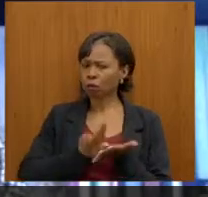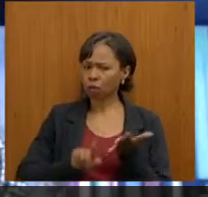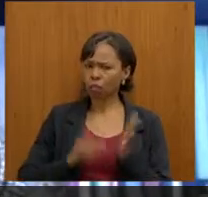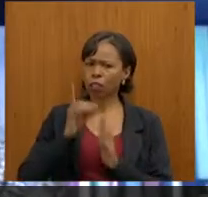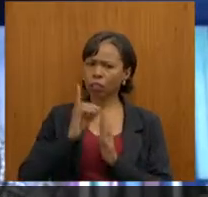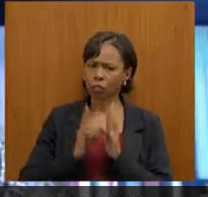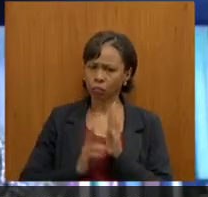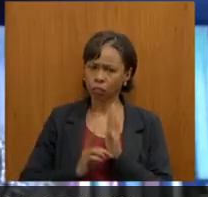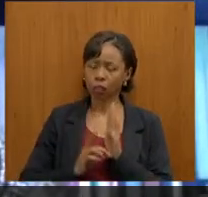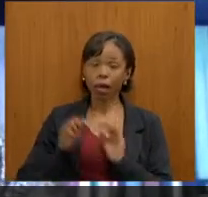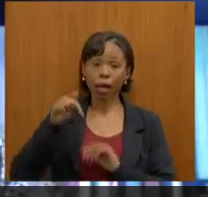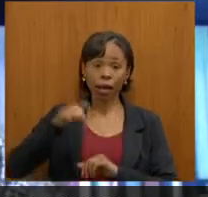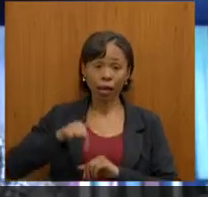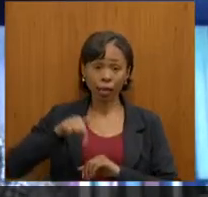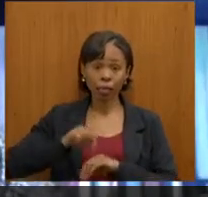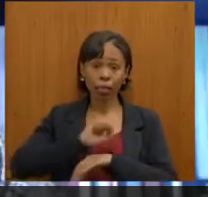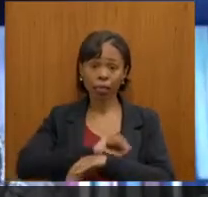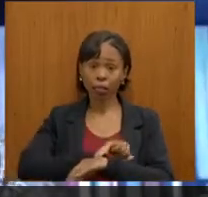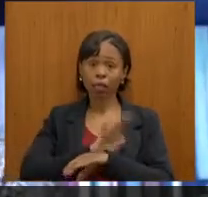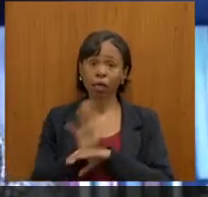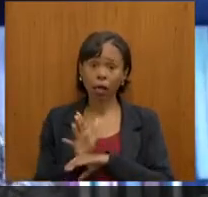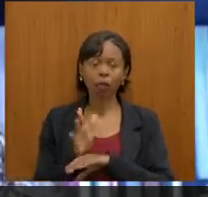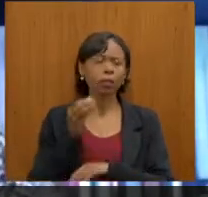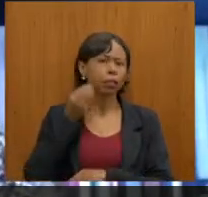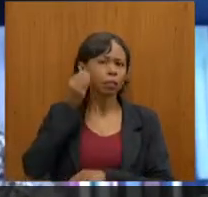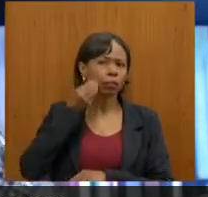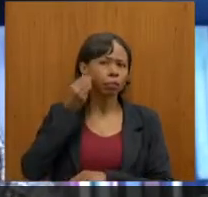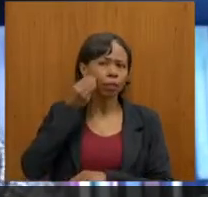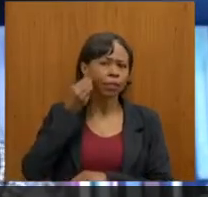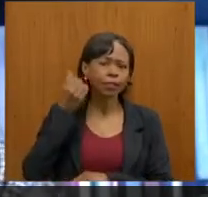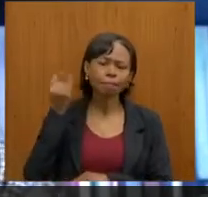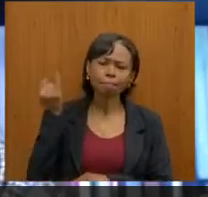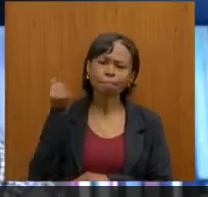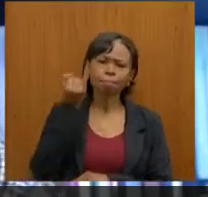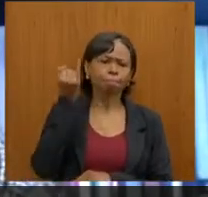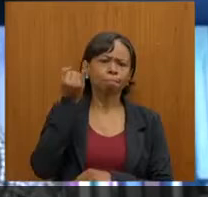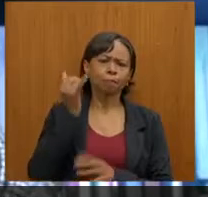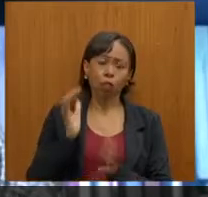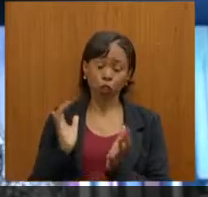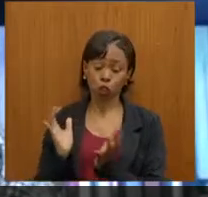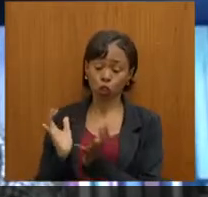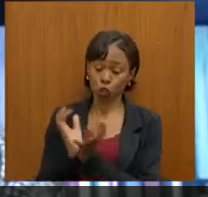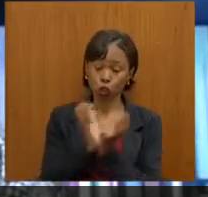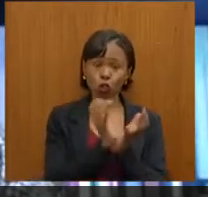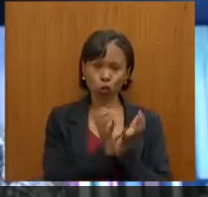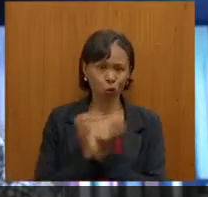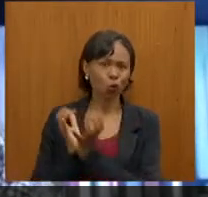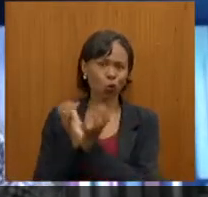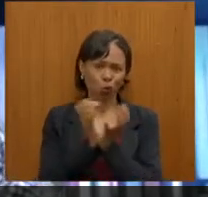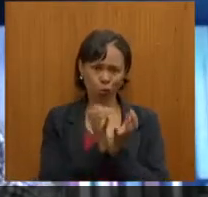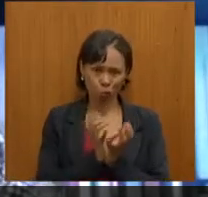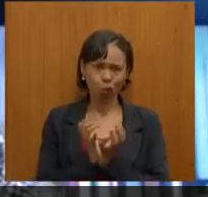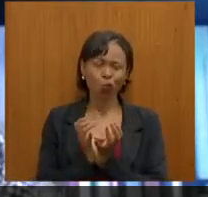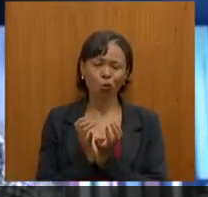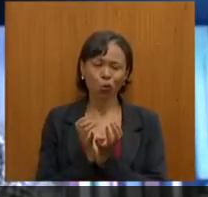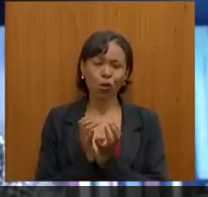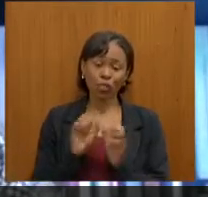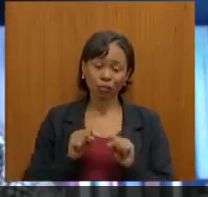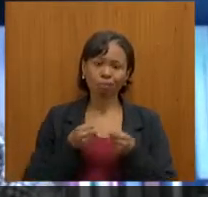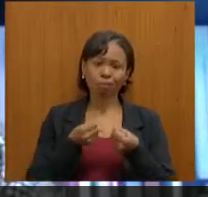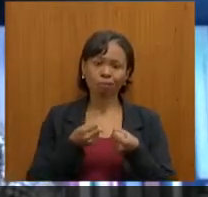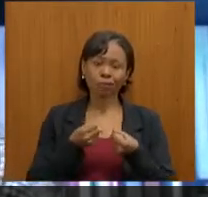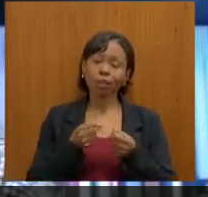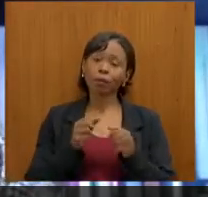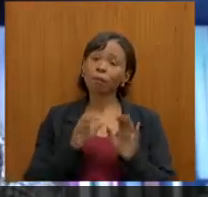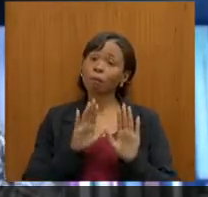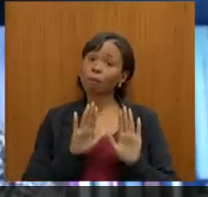experiência muito importante a rede de enfrentamento no entanto apesar de